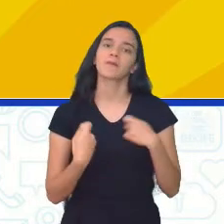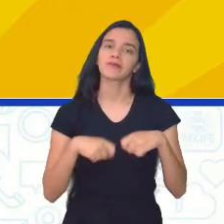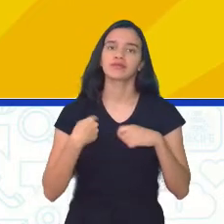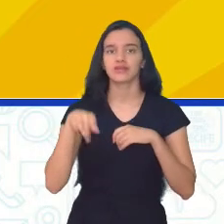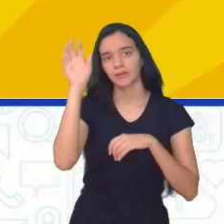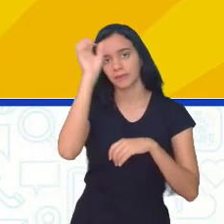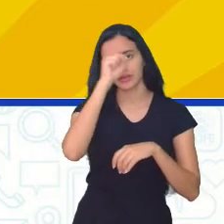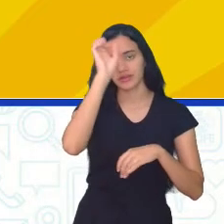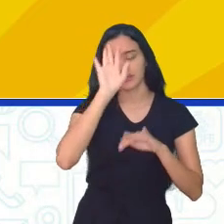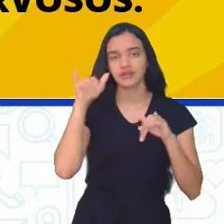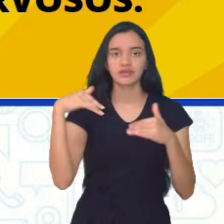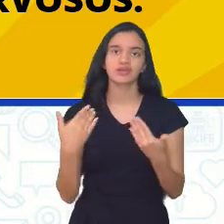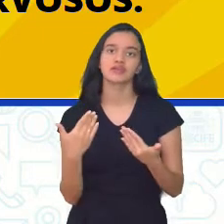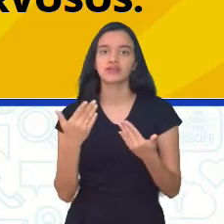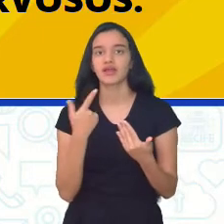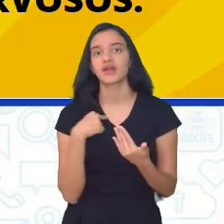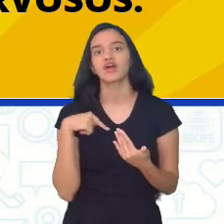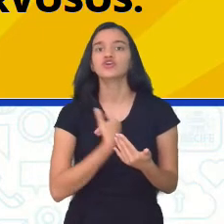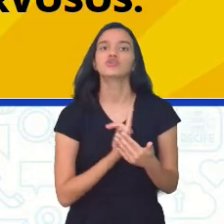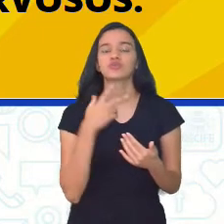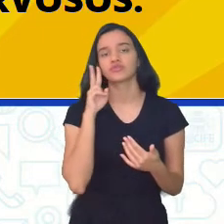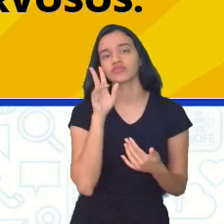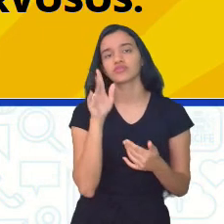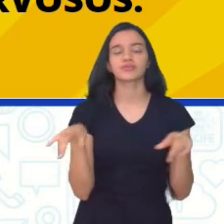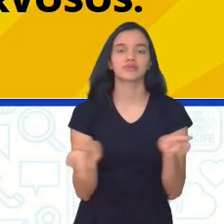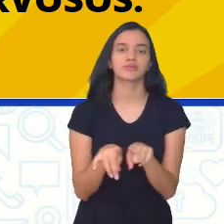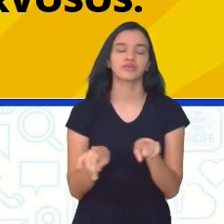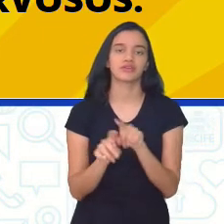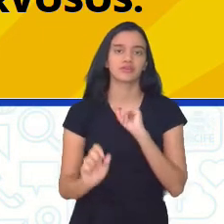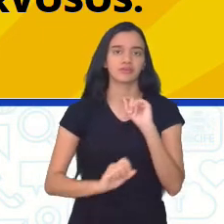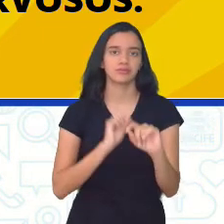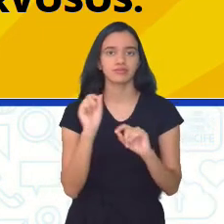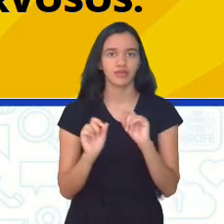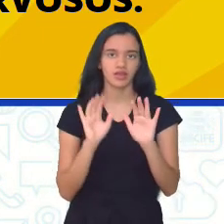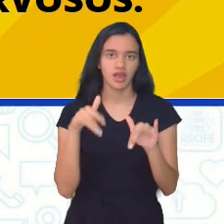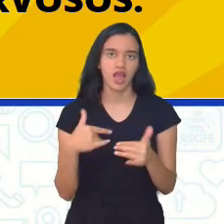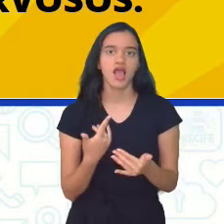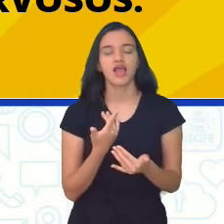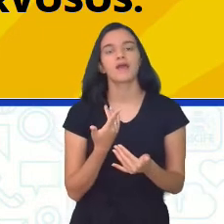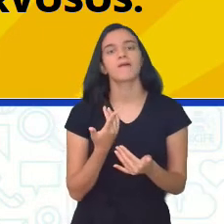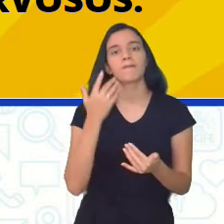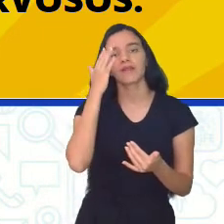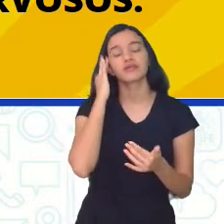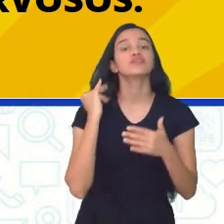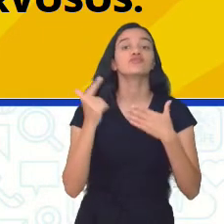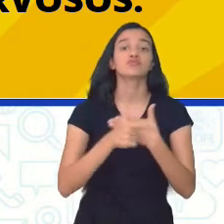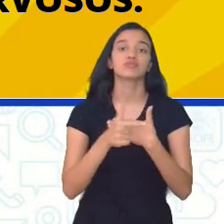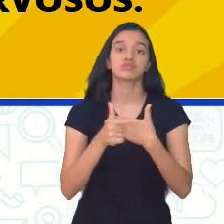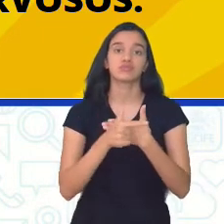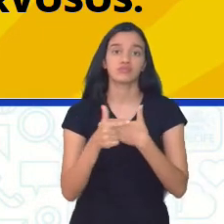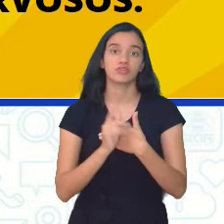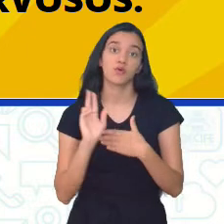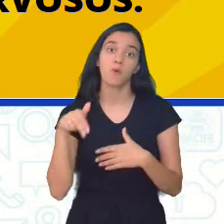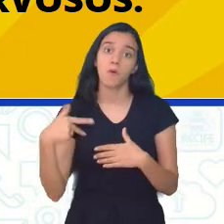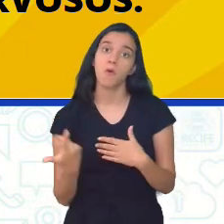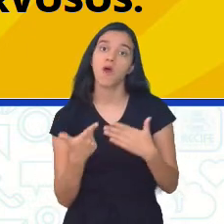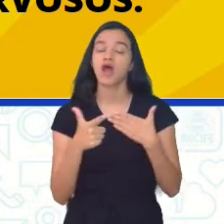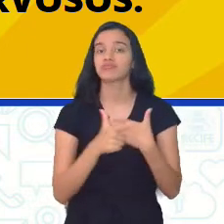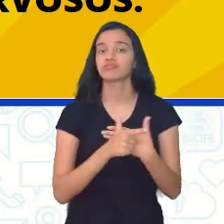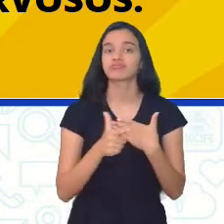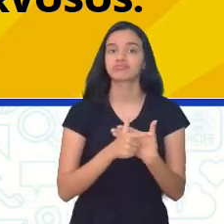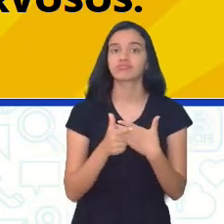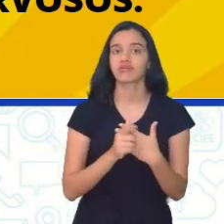aprender. E aí, nós vimos também, em relação à questão ainda de função, né, ou as